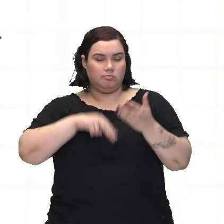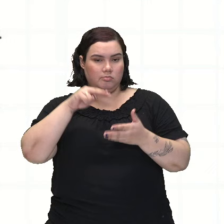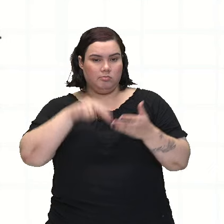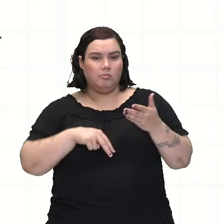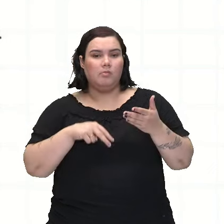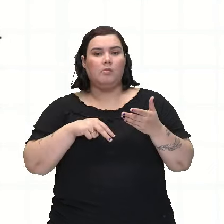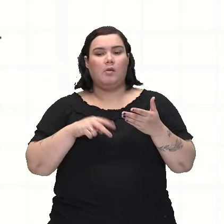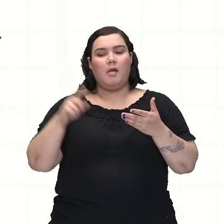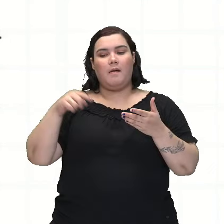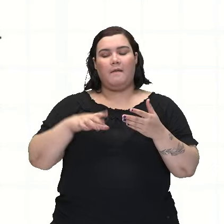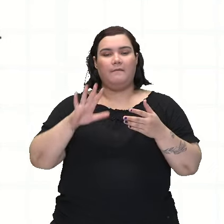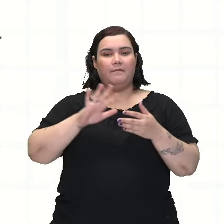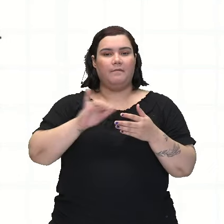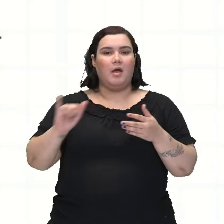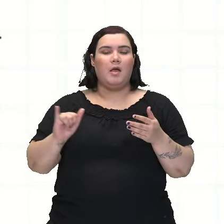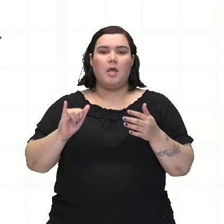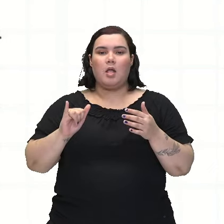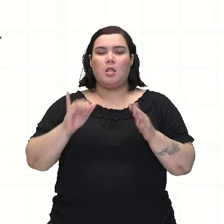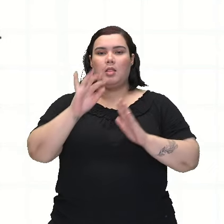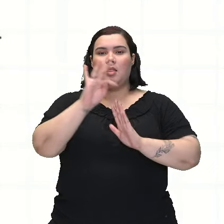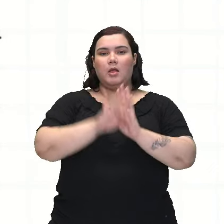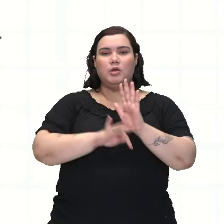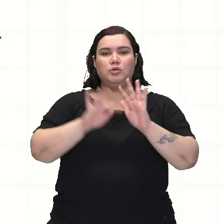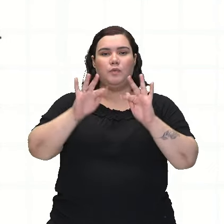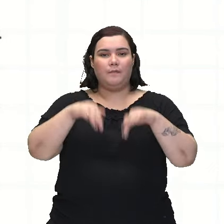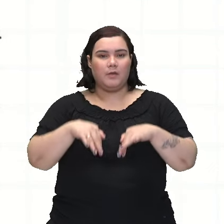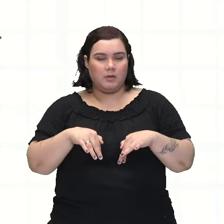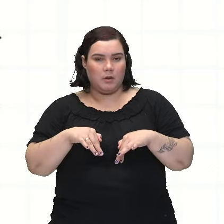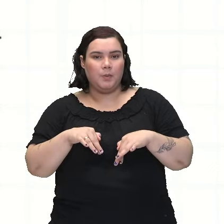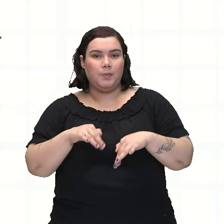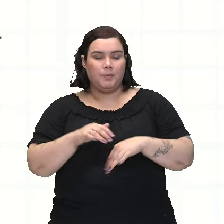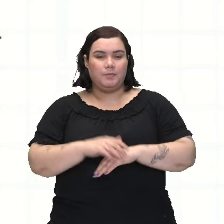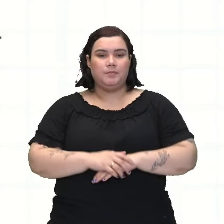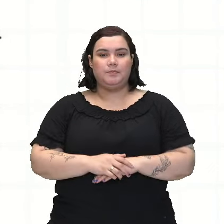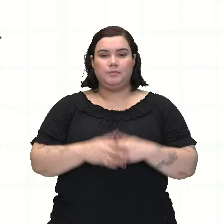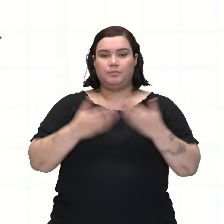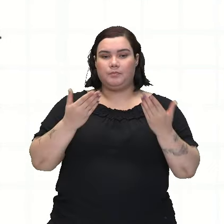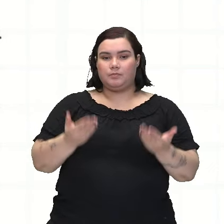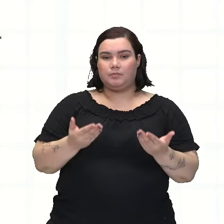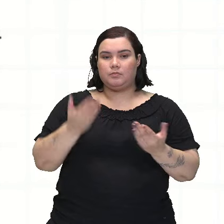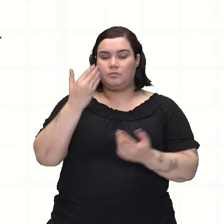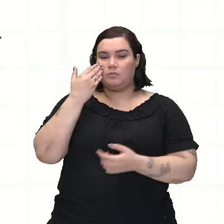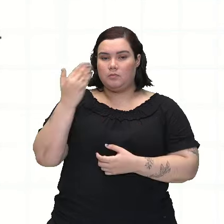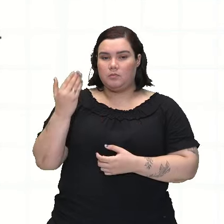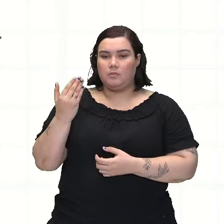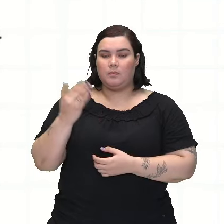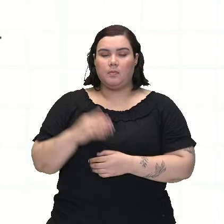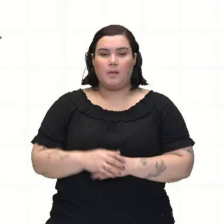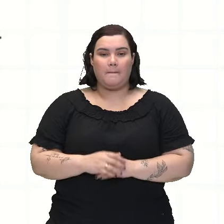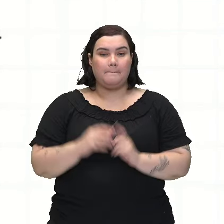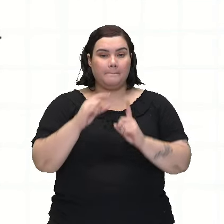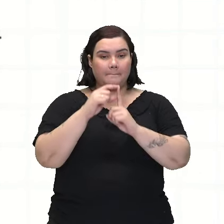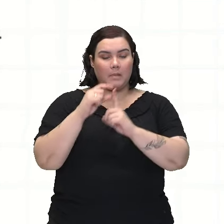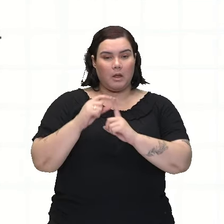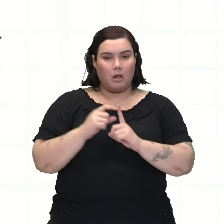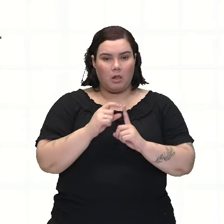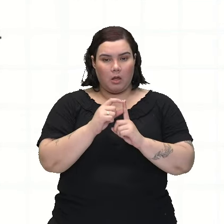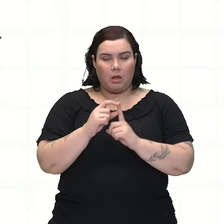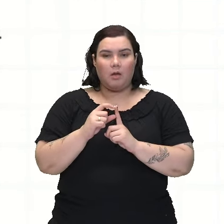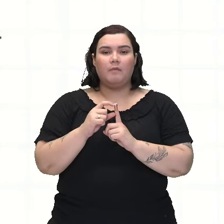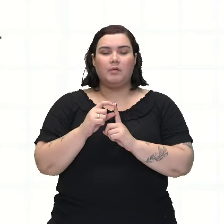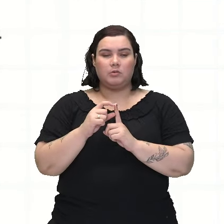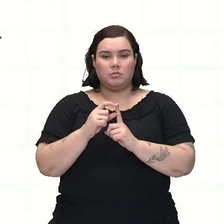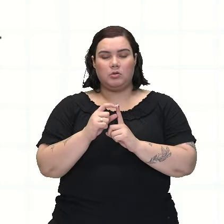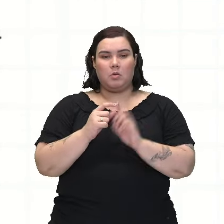nós vamos finalizar o pensamento, certo? Então, essas palavras, turmas, que